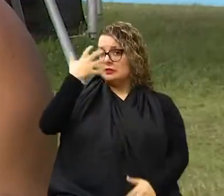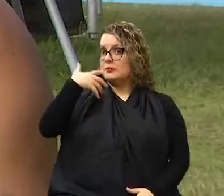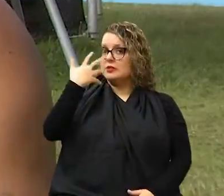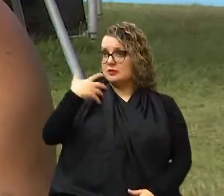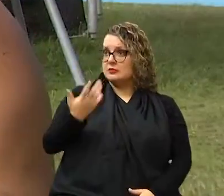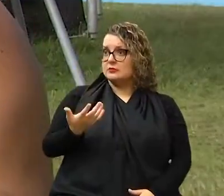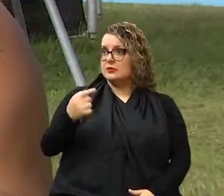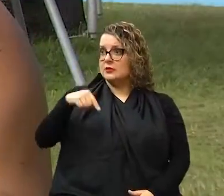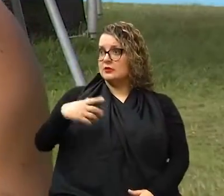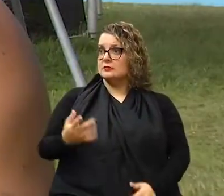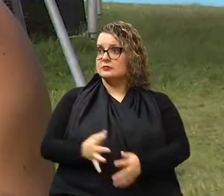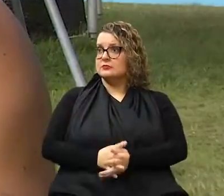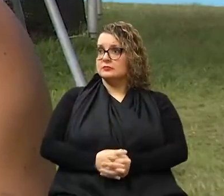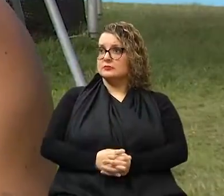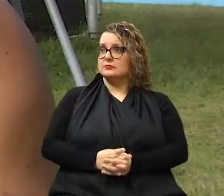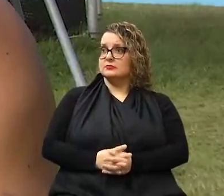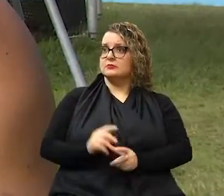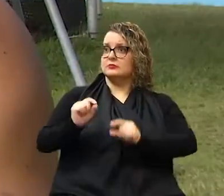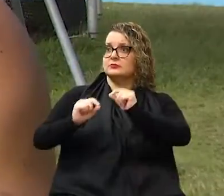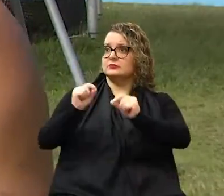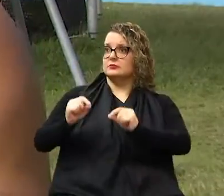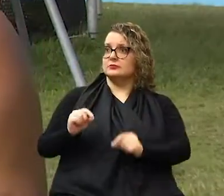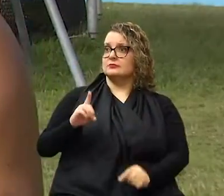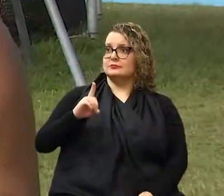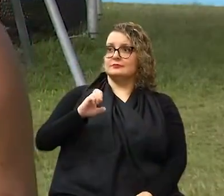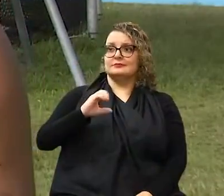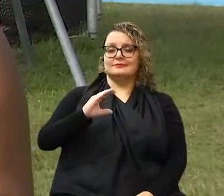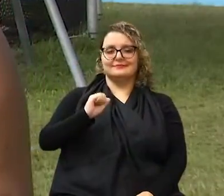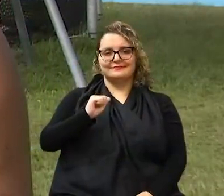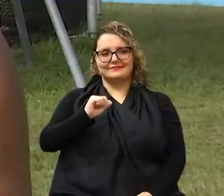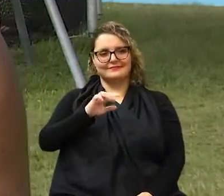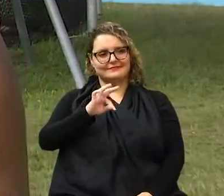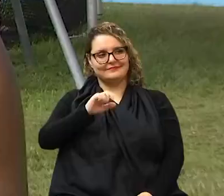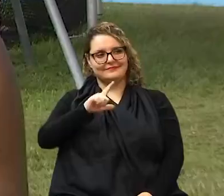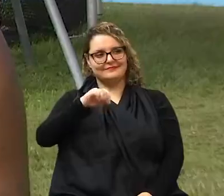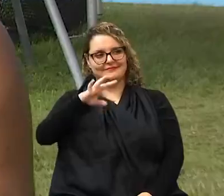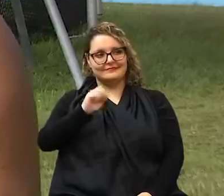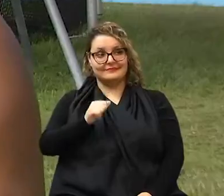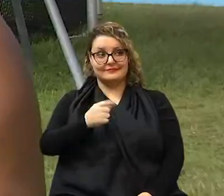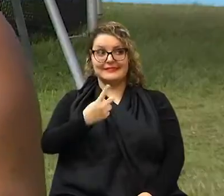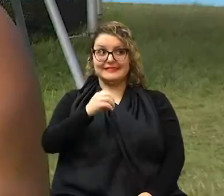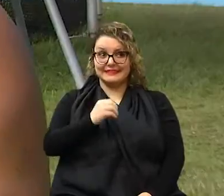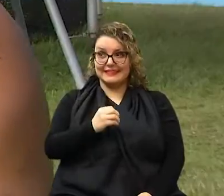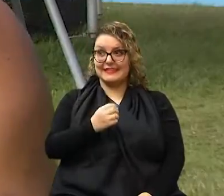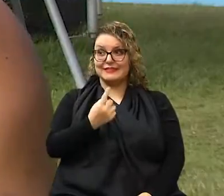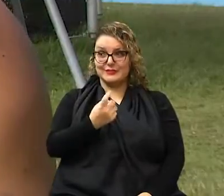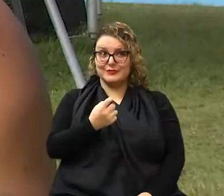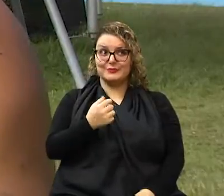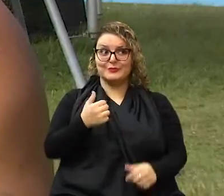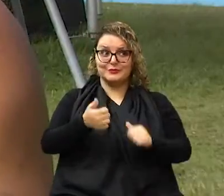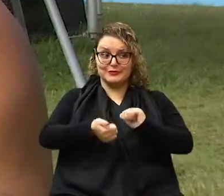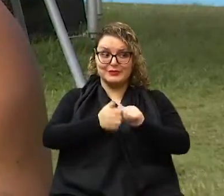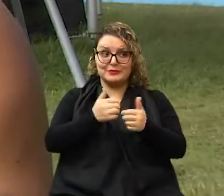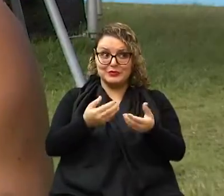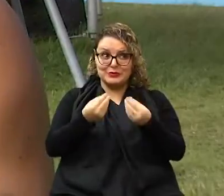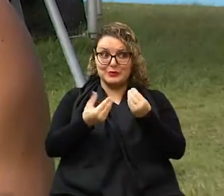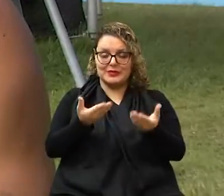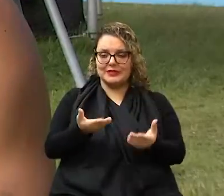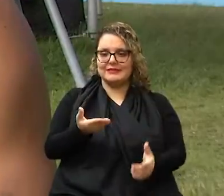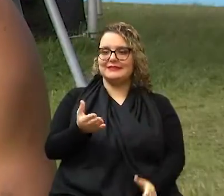essa paixão aqui. E como que é ser um decatleta? Porque são 10 modalidades num único esporte, né? Como que é